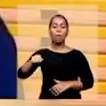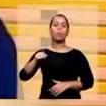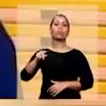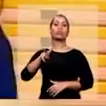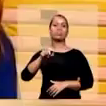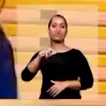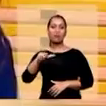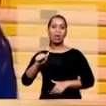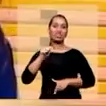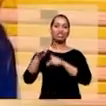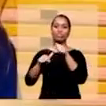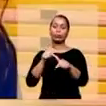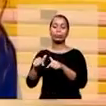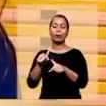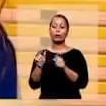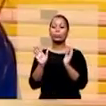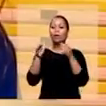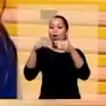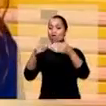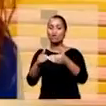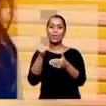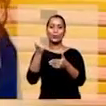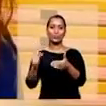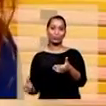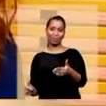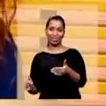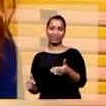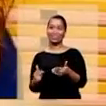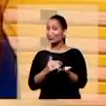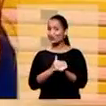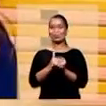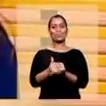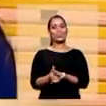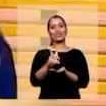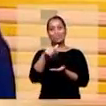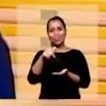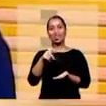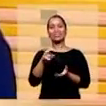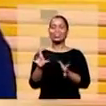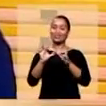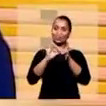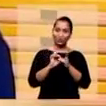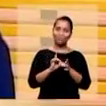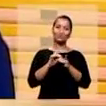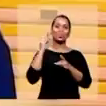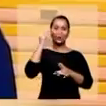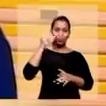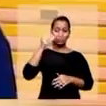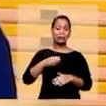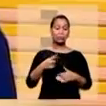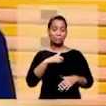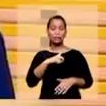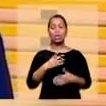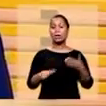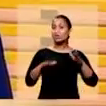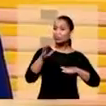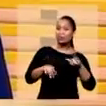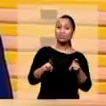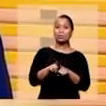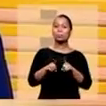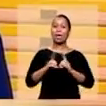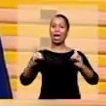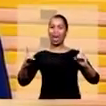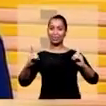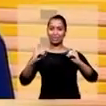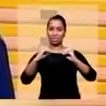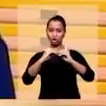vagas de emprego que a pessoa não está conseguindo olhar. E que não é esse inicial e que pode ser agregado todas essas experiências. Às vezes, num